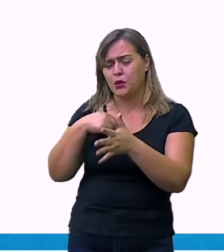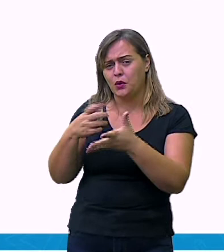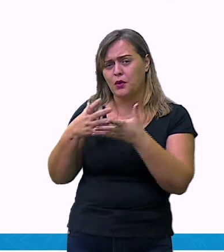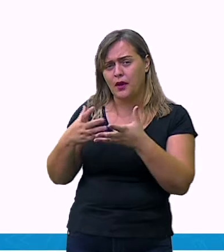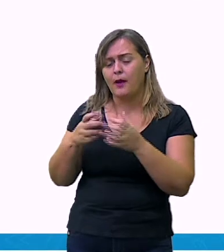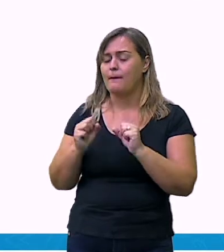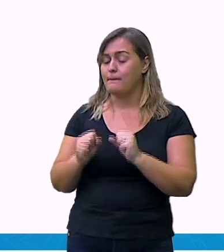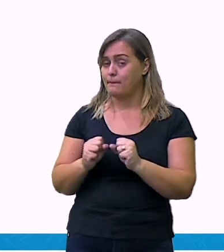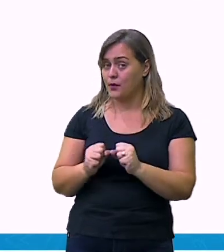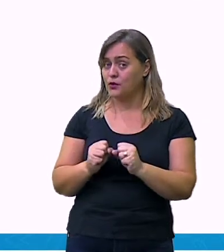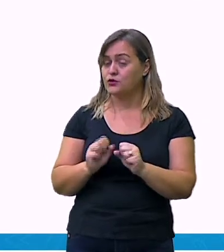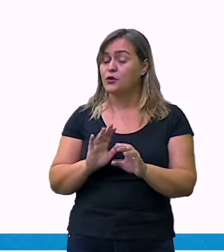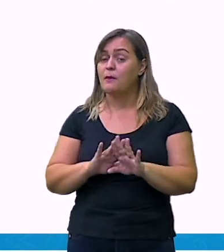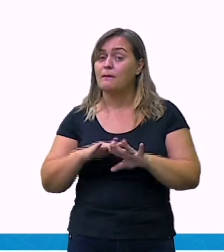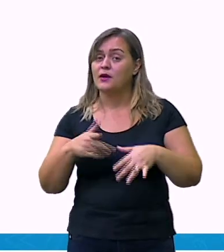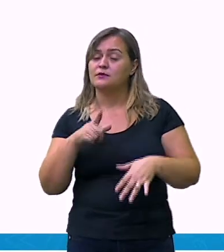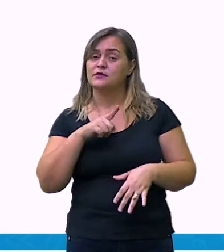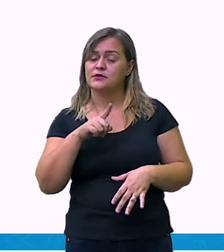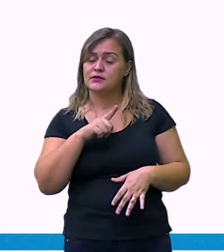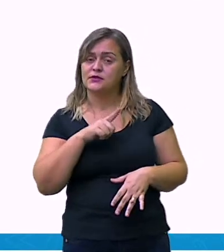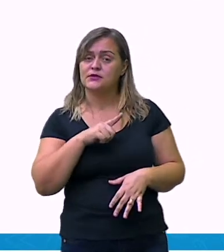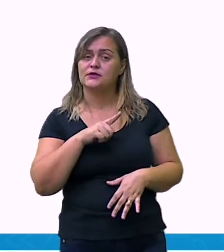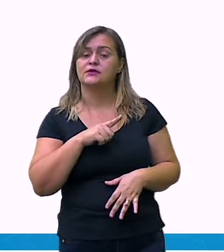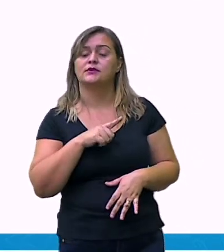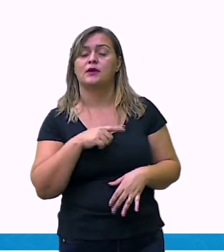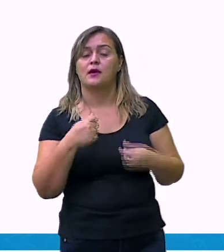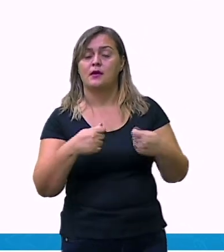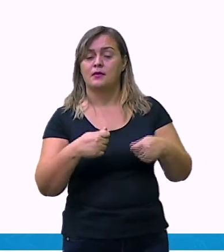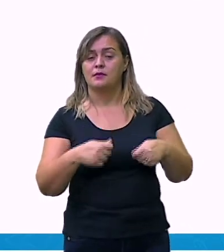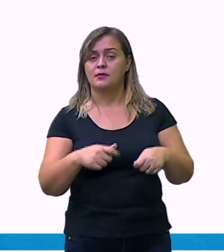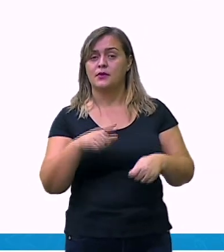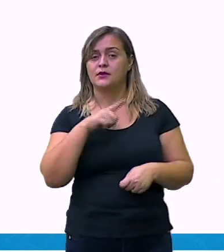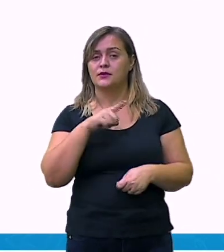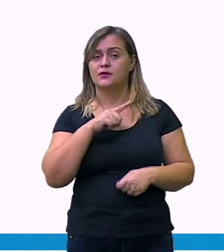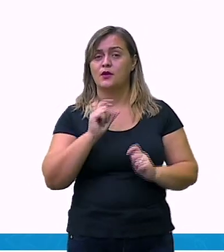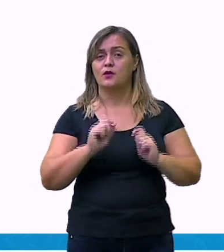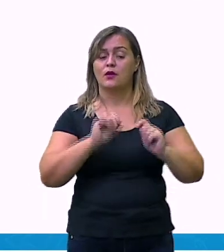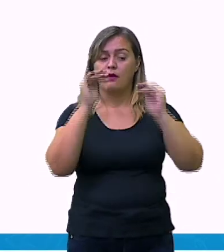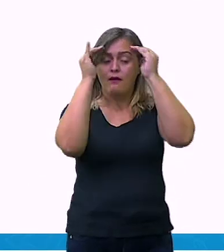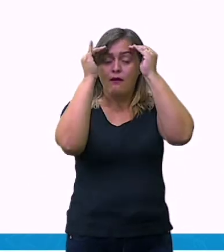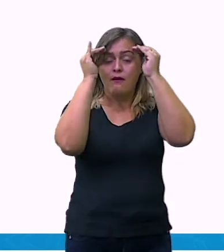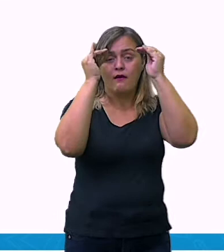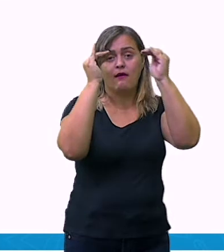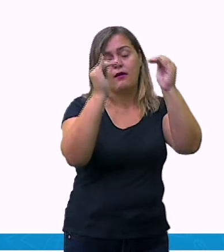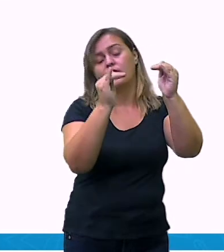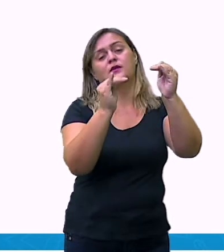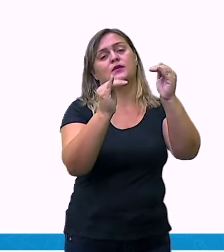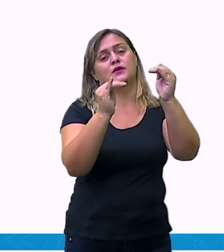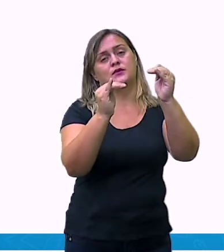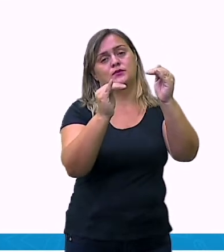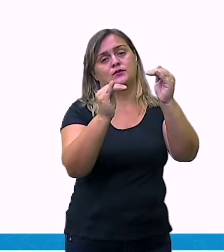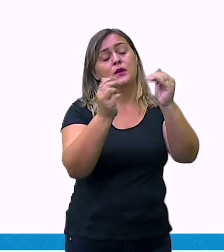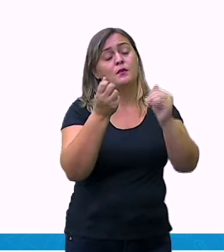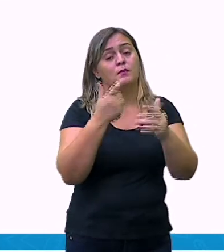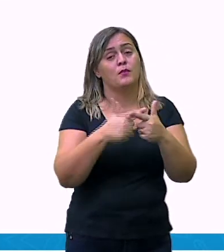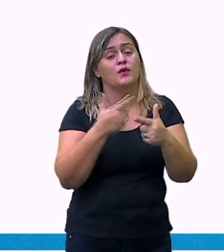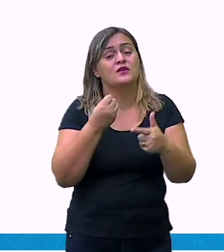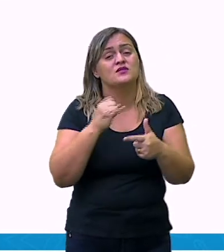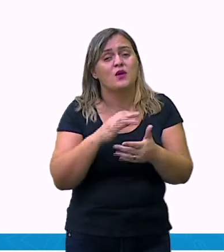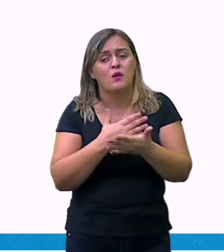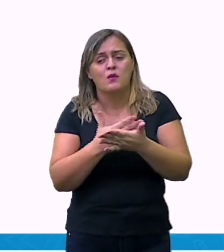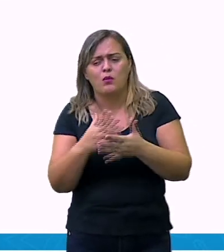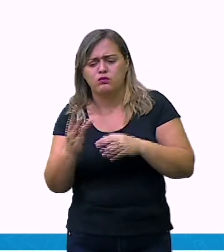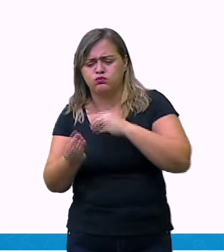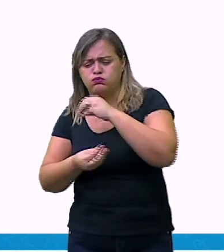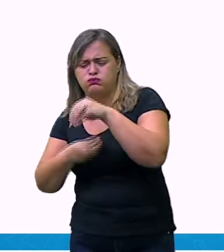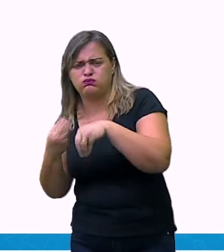a ordem pública. A partir do momento que eu quero provocar uma confusão, eu